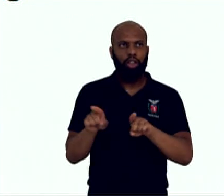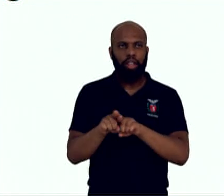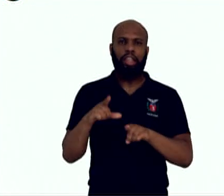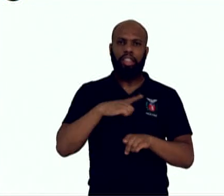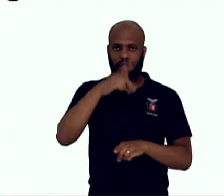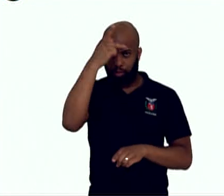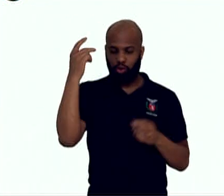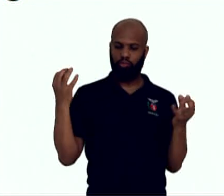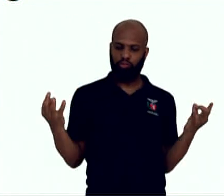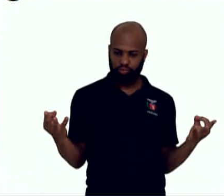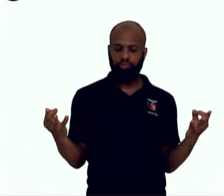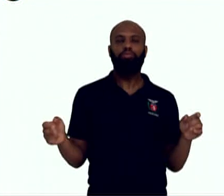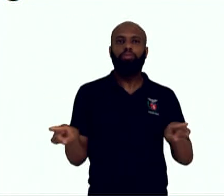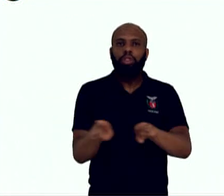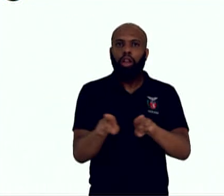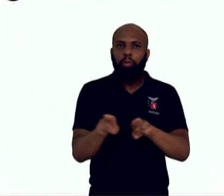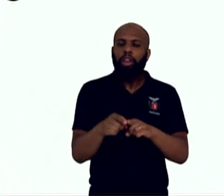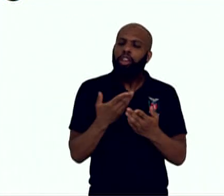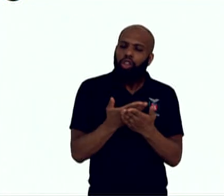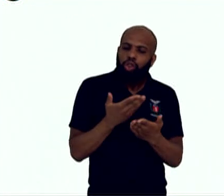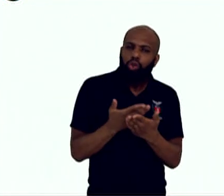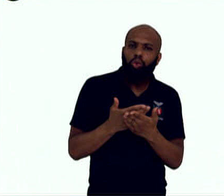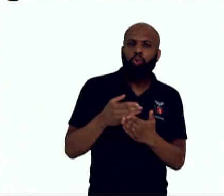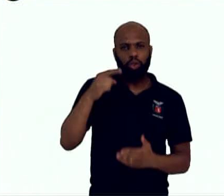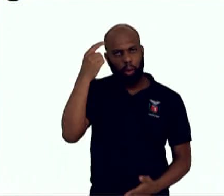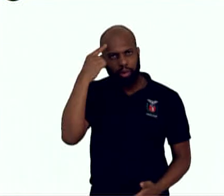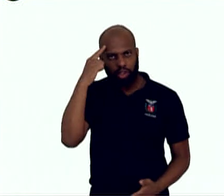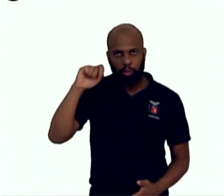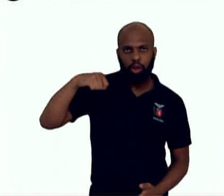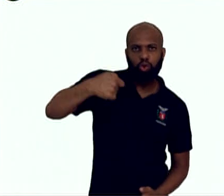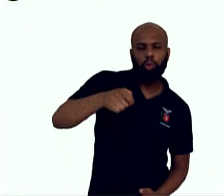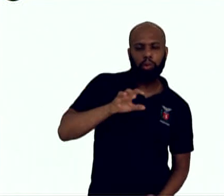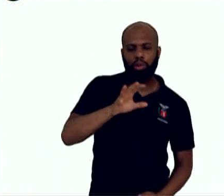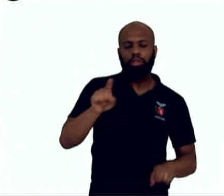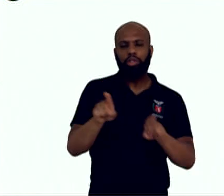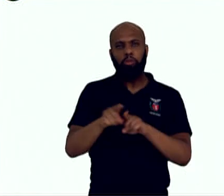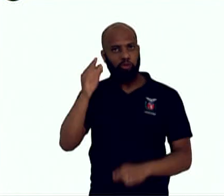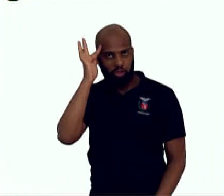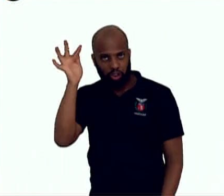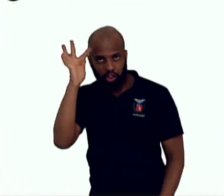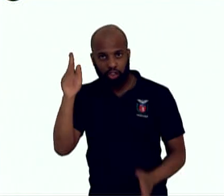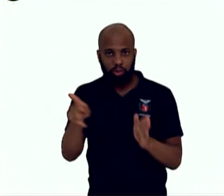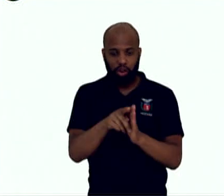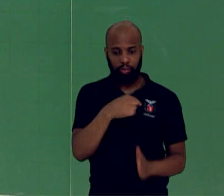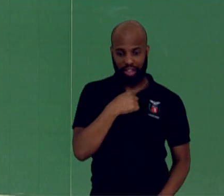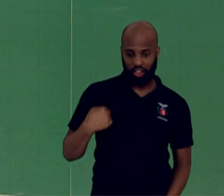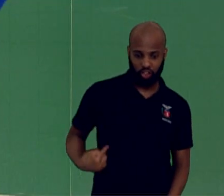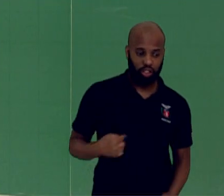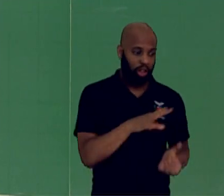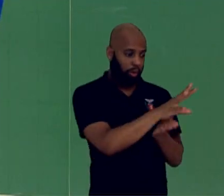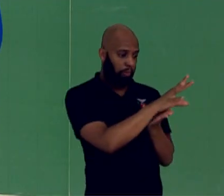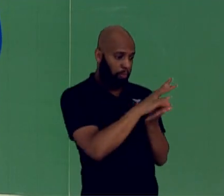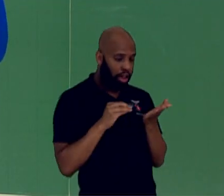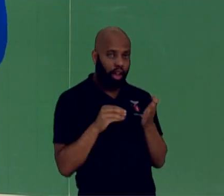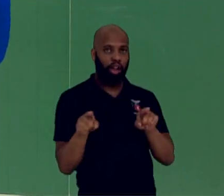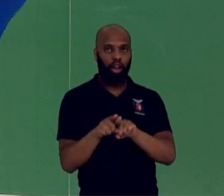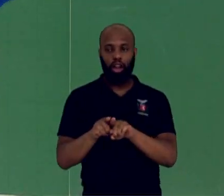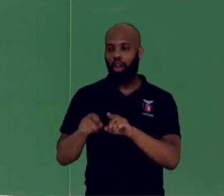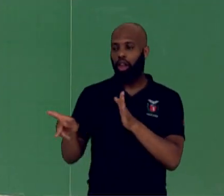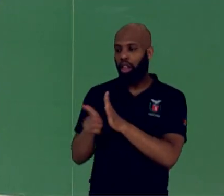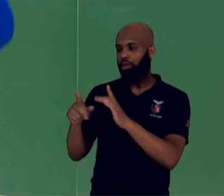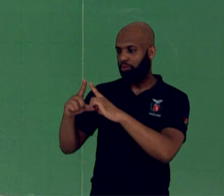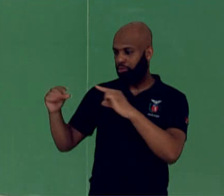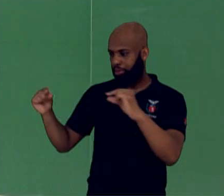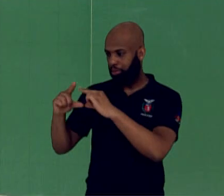estudiosos, pensadores do budismo, trouxe esse pensamento, essa filosofia da China, do continente, no que seria a China,